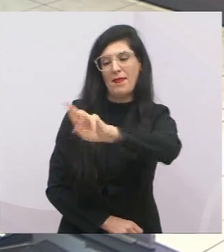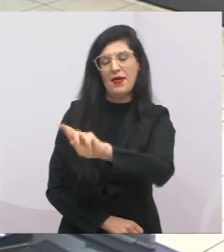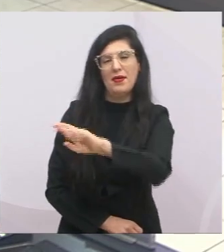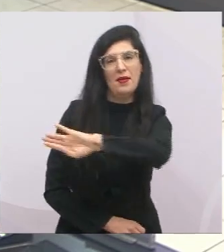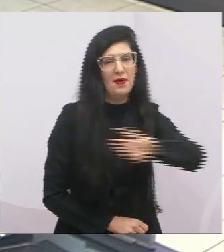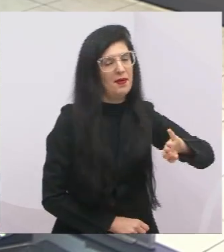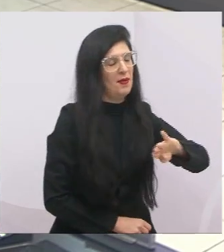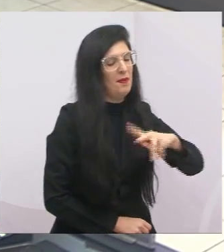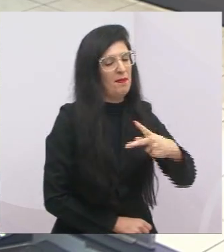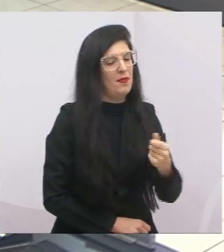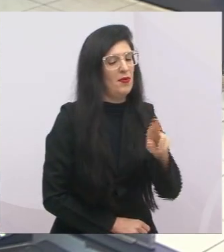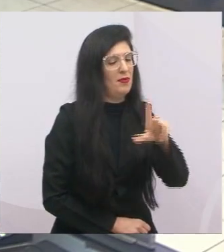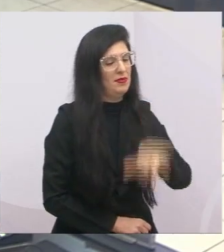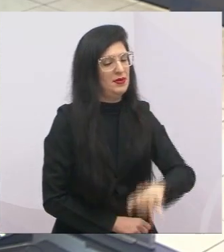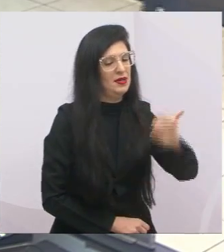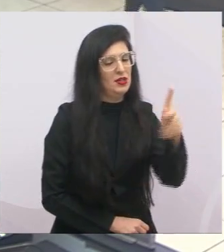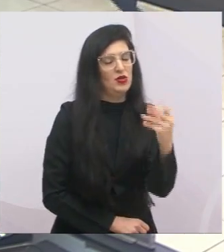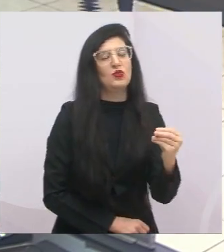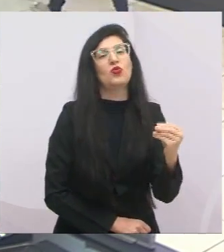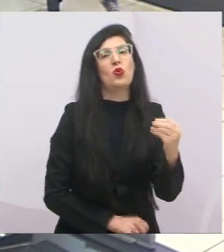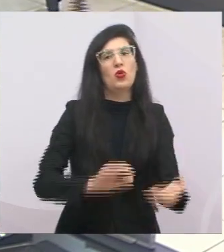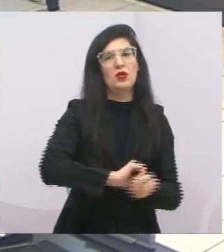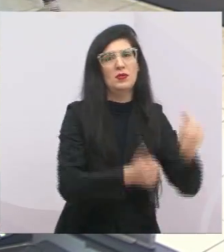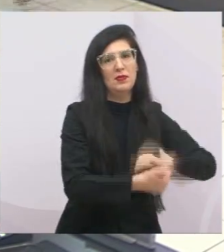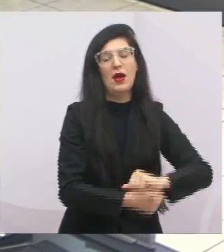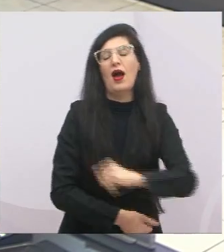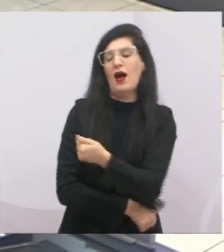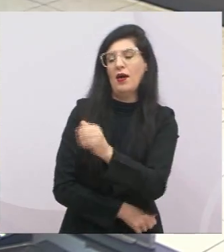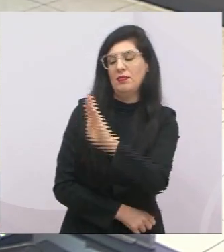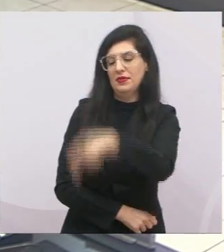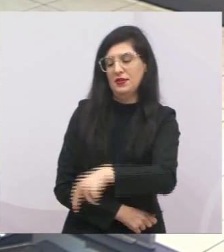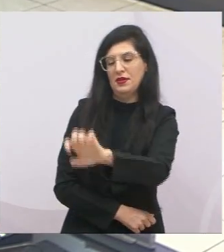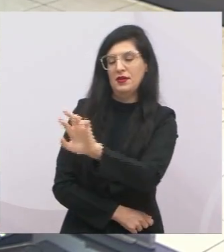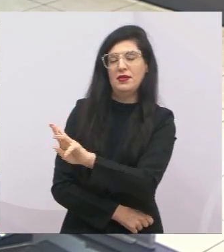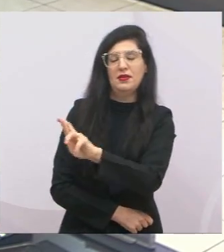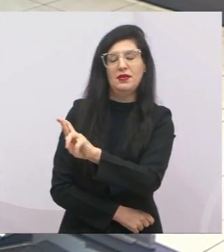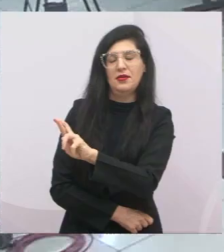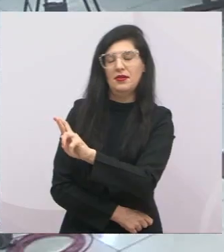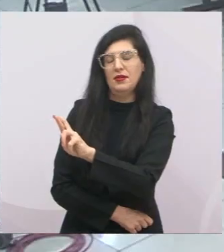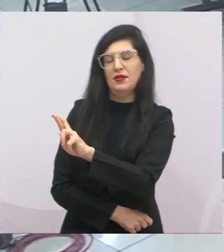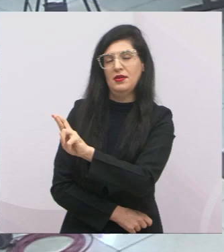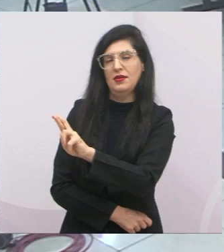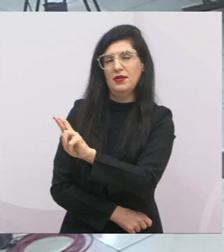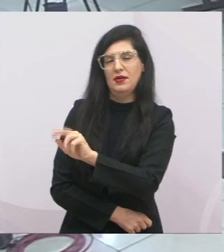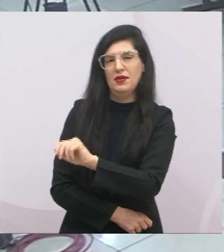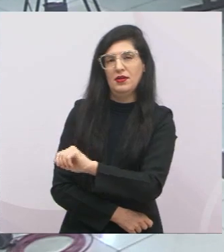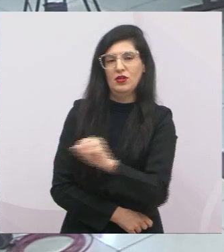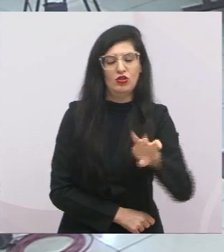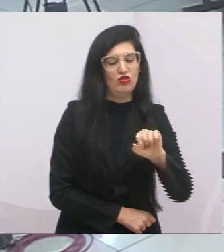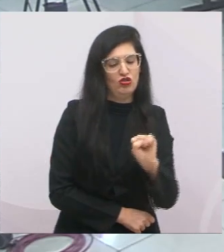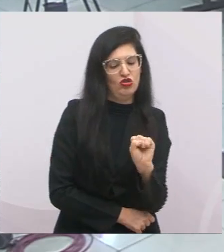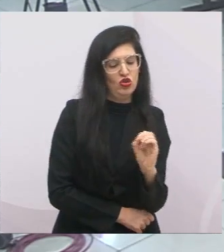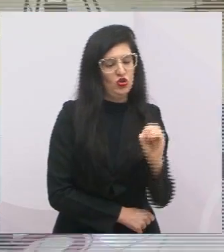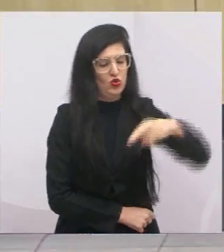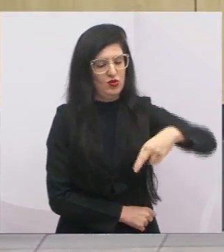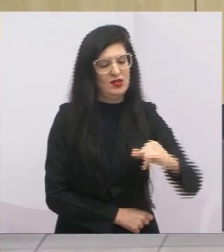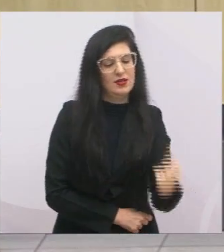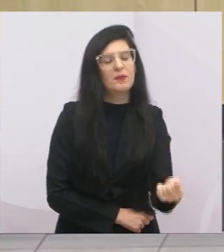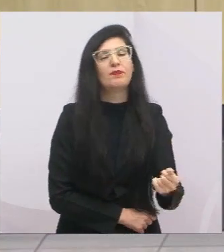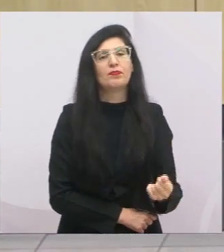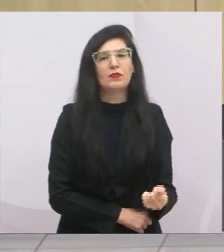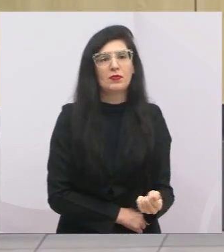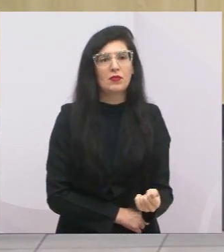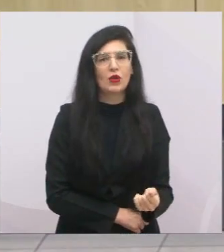Ponciano, Paulinho do Esporte, Abner de Madureira e Sônia Patas da